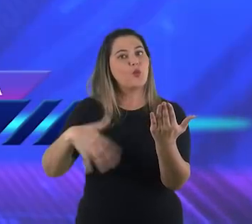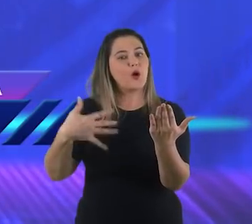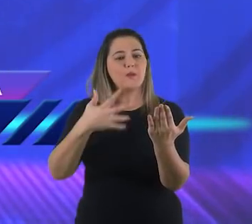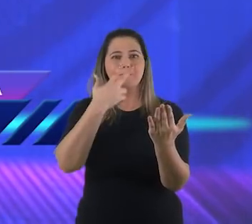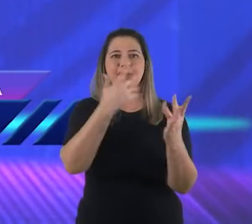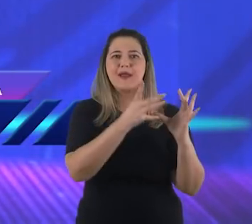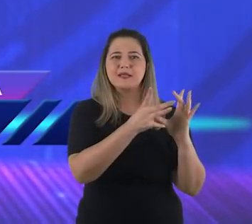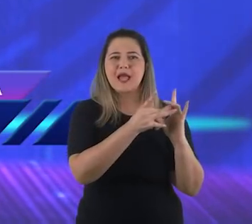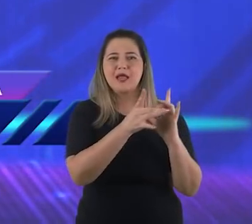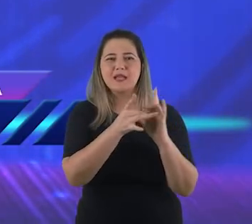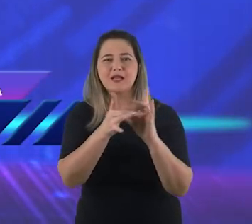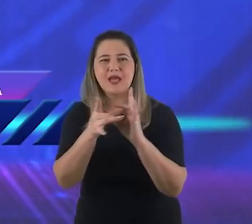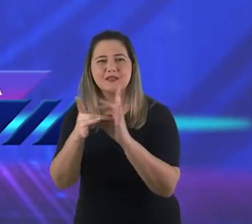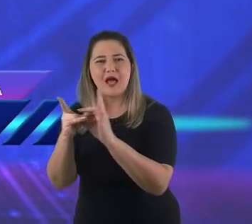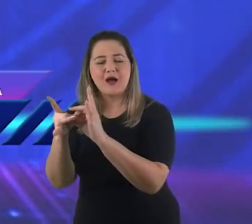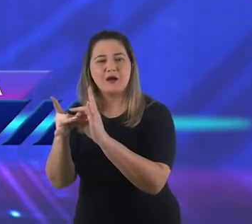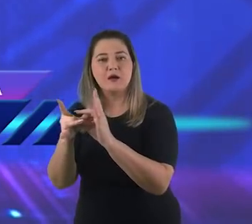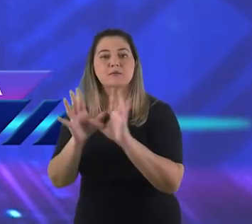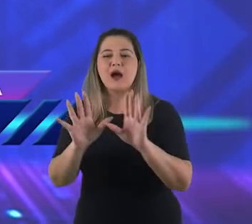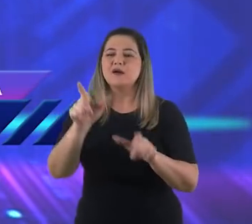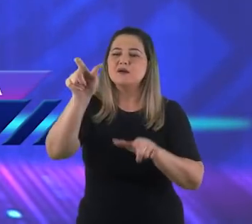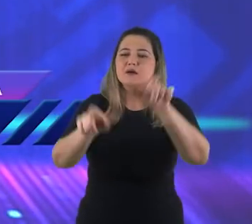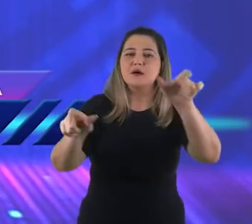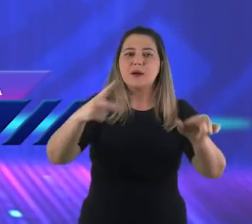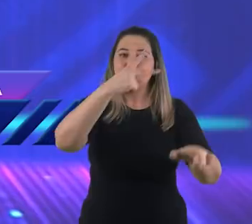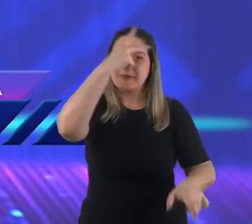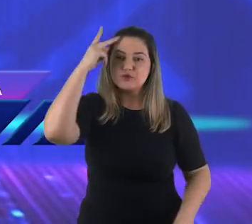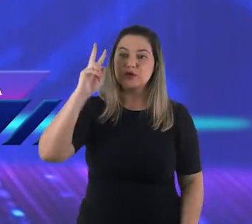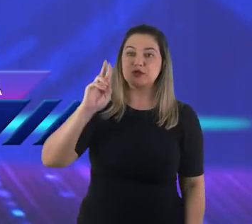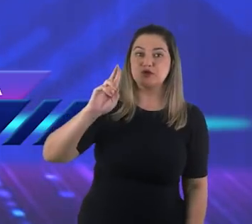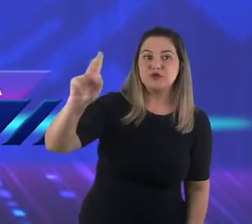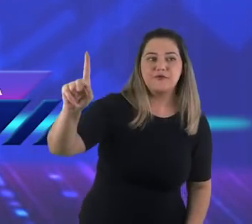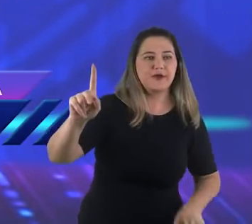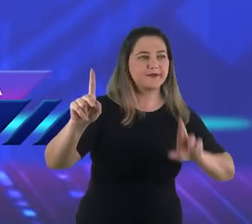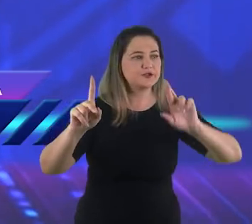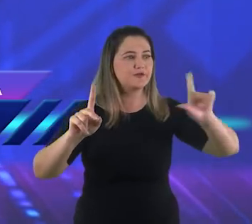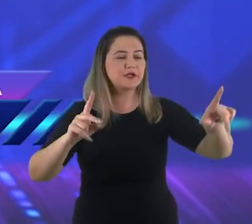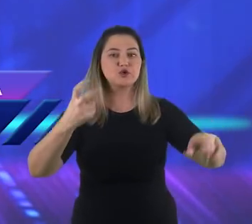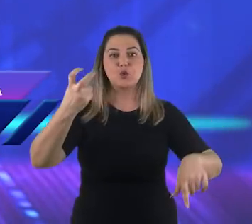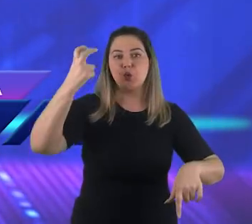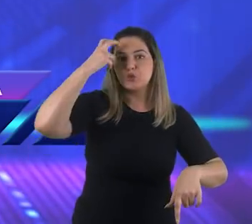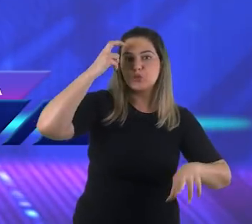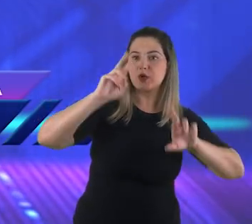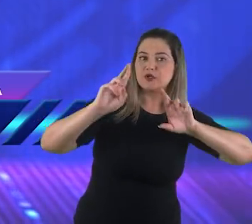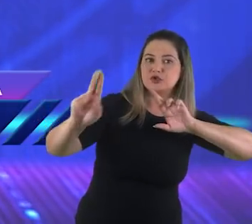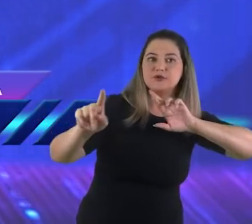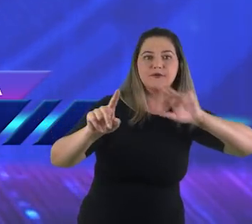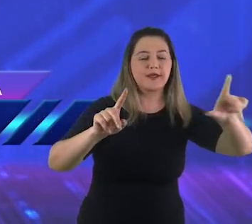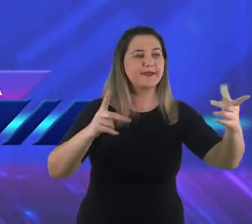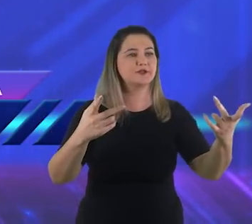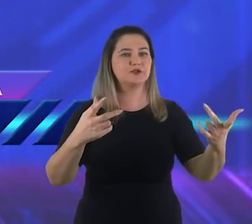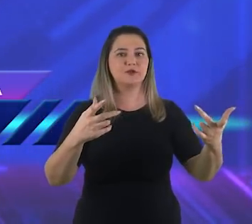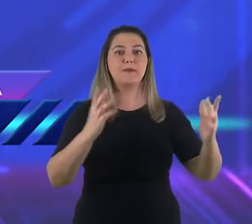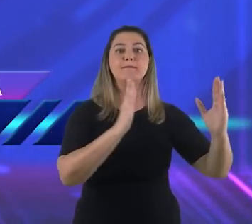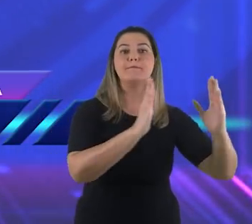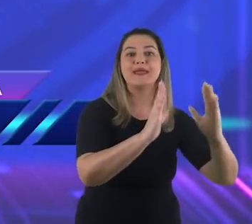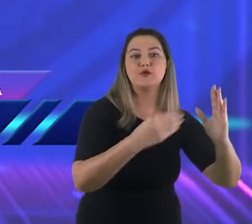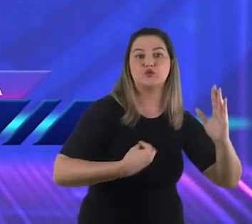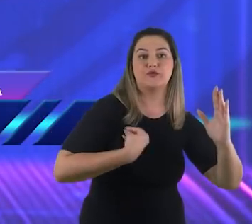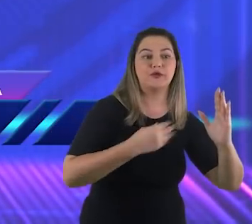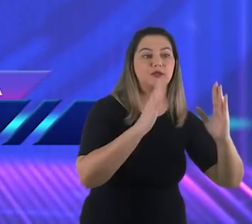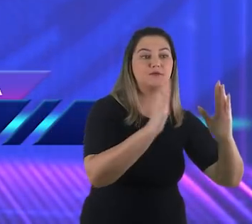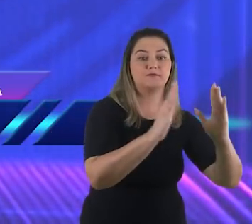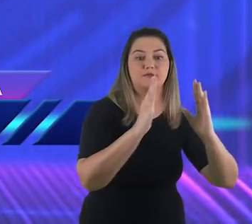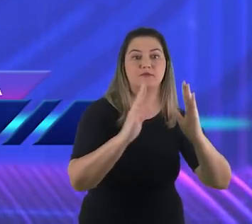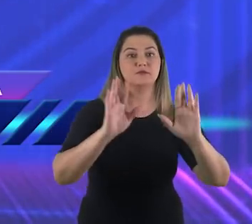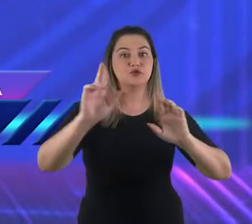nacionalidades diferentes, eram de culturas diferentes, de épocas diferentes. E quando falam de Deus, falam da mesma